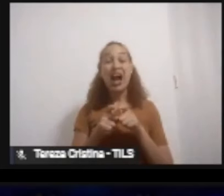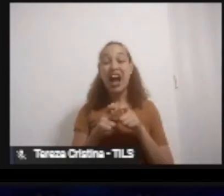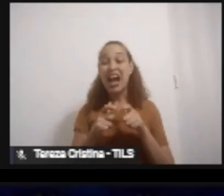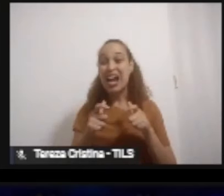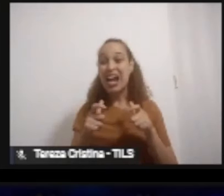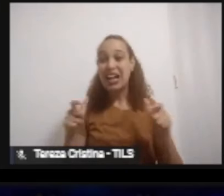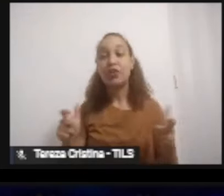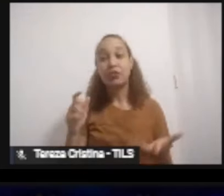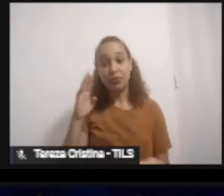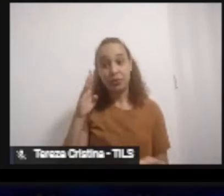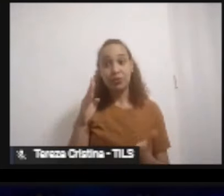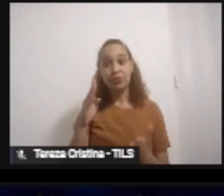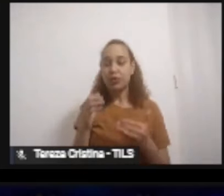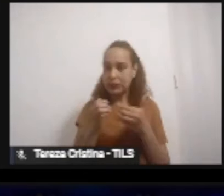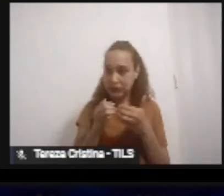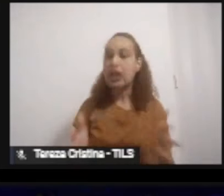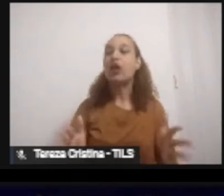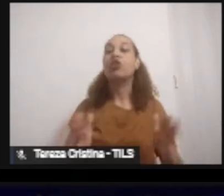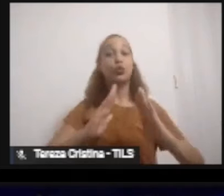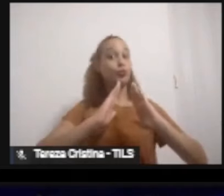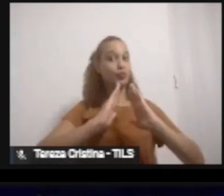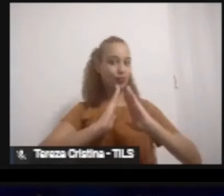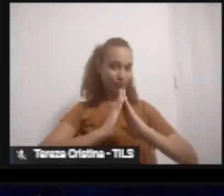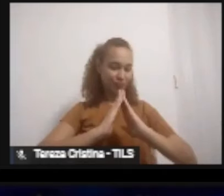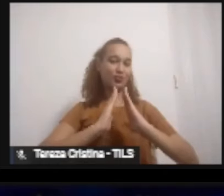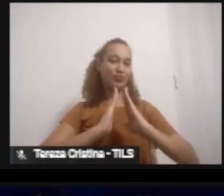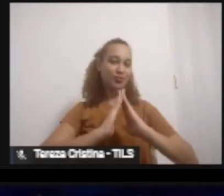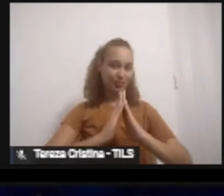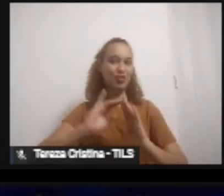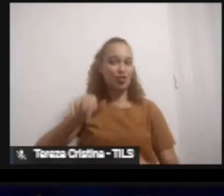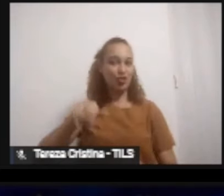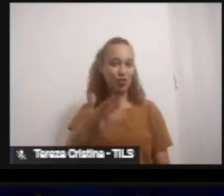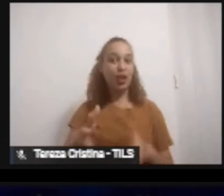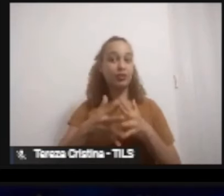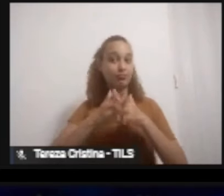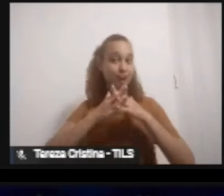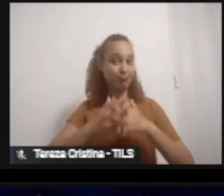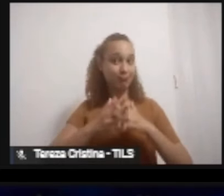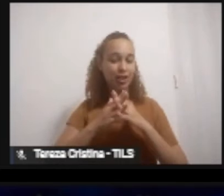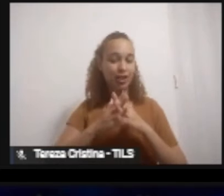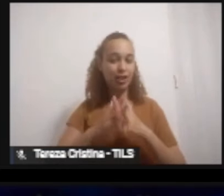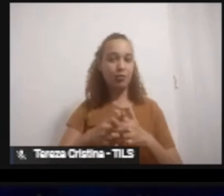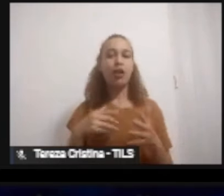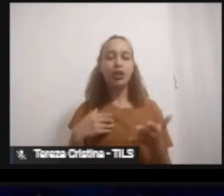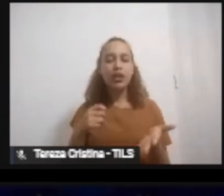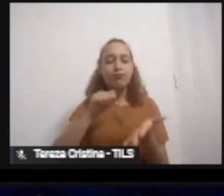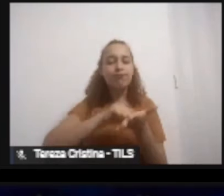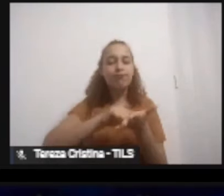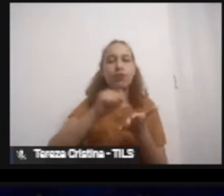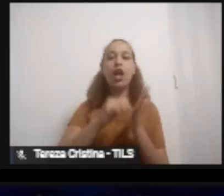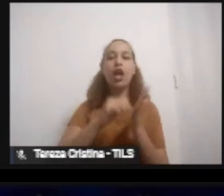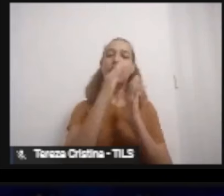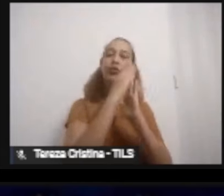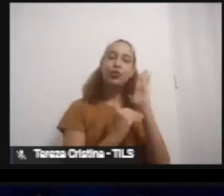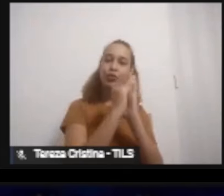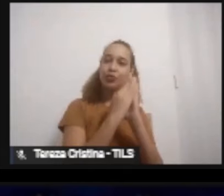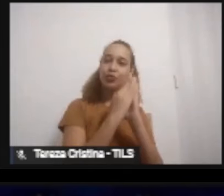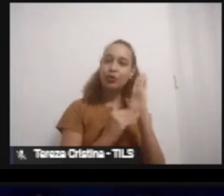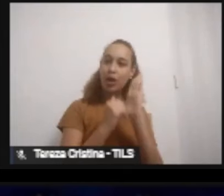livro Confusão na Casa de João. São originais feitos com tinta, com recortes de papel